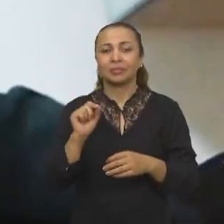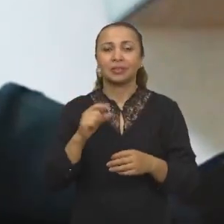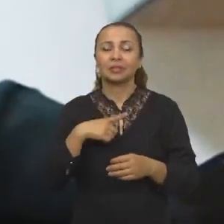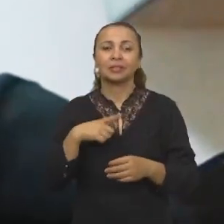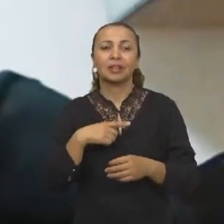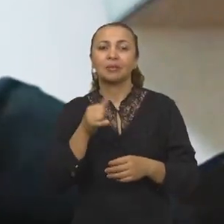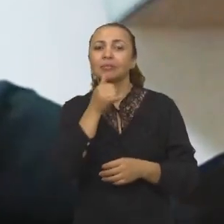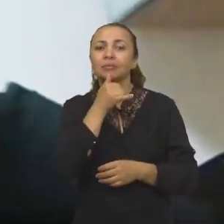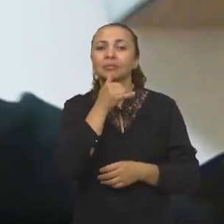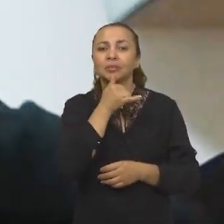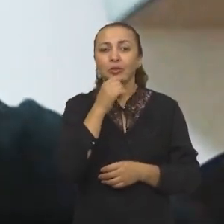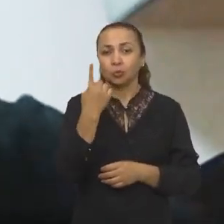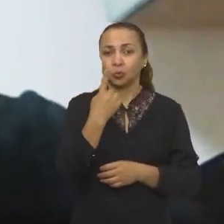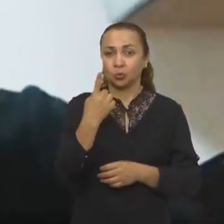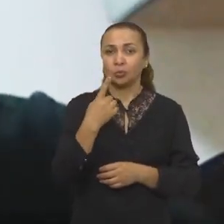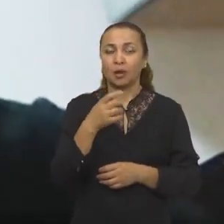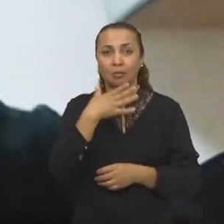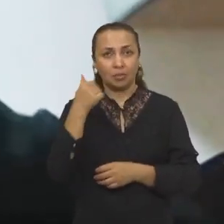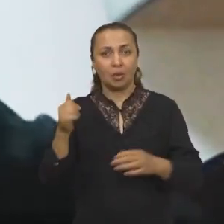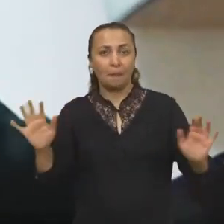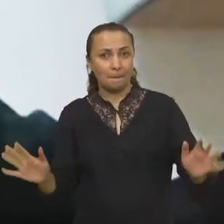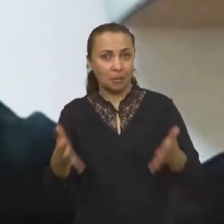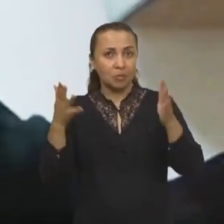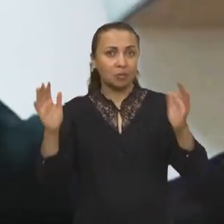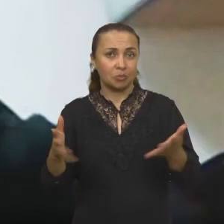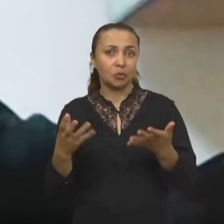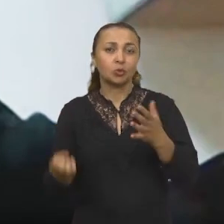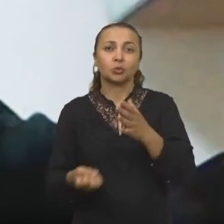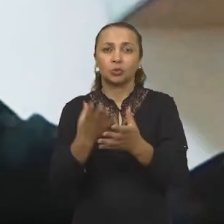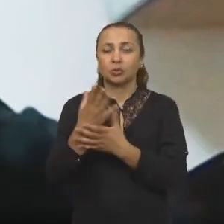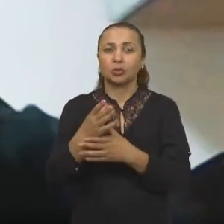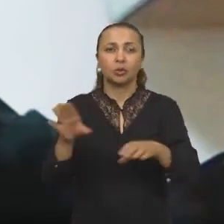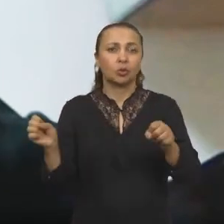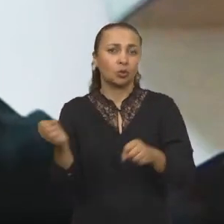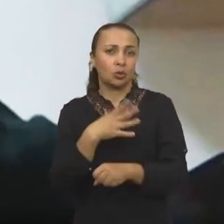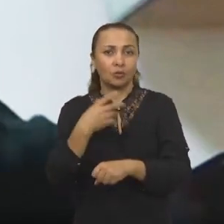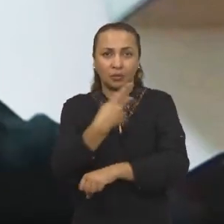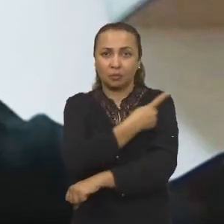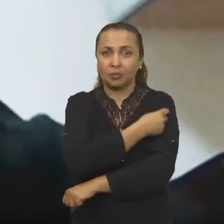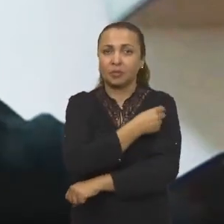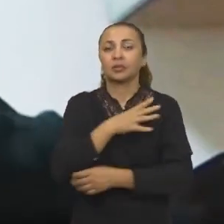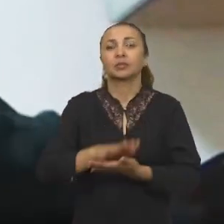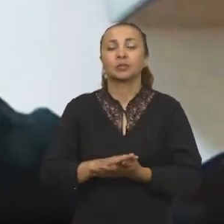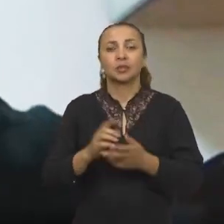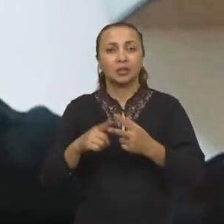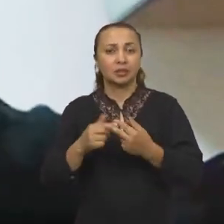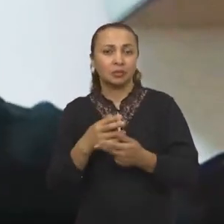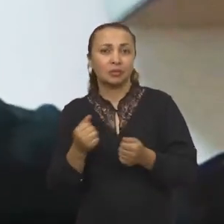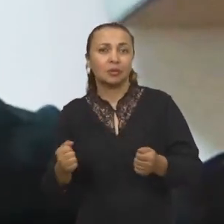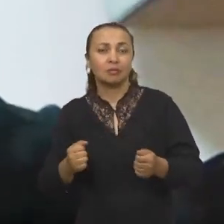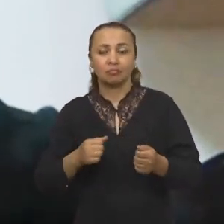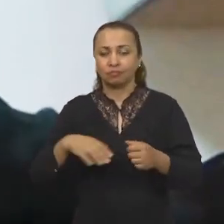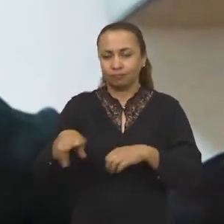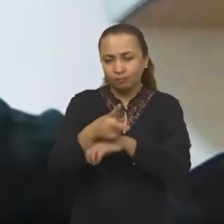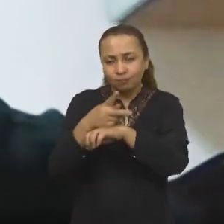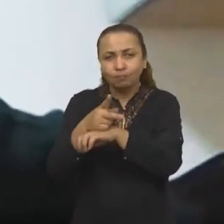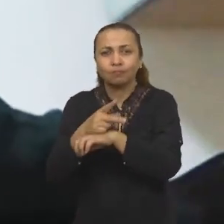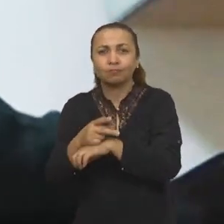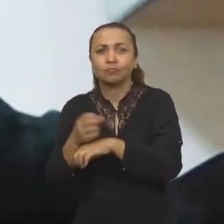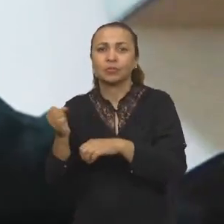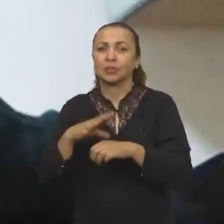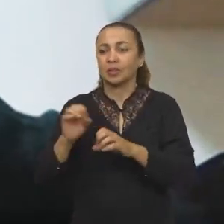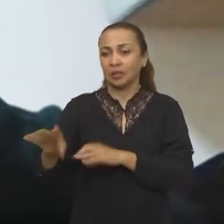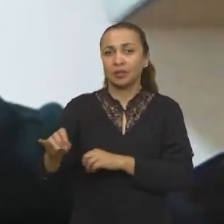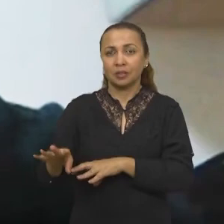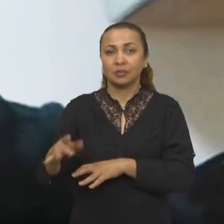criam, por exemplo, uma das intenções dela é promover o surgimento de novas aplicações e ferramentas que venham a explorar os mecanismos inovadores